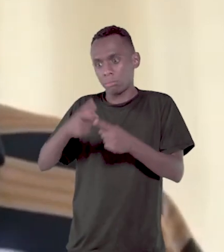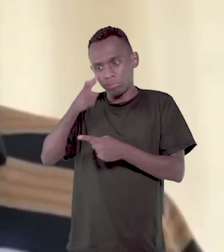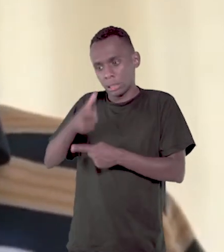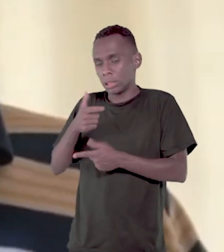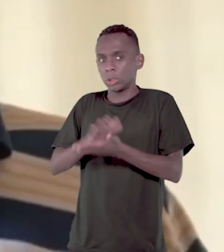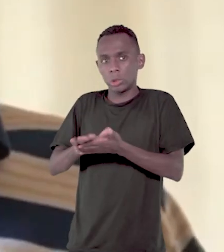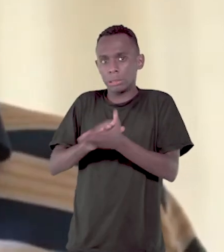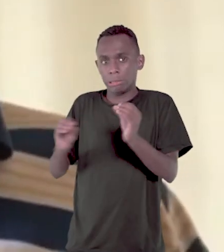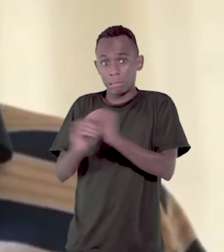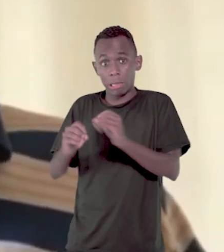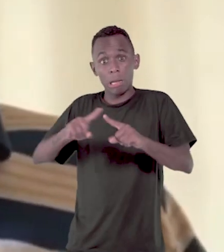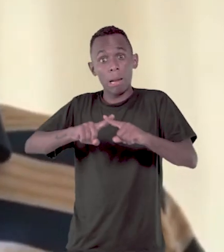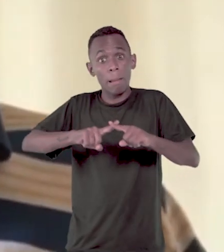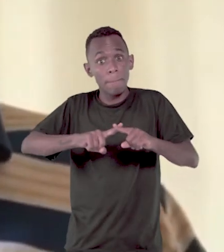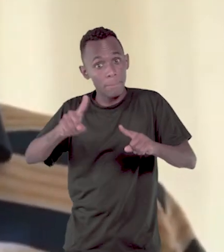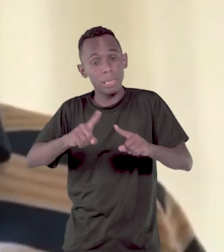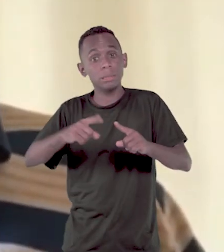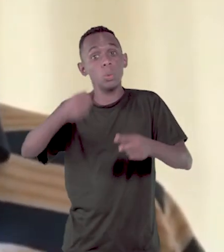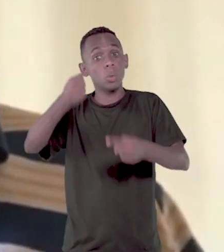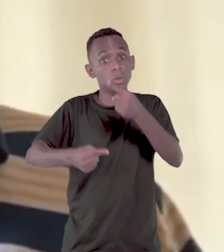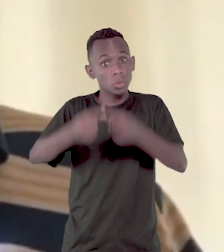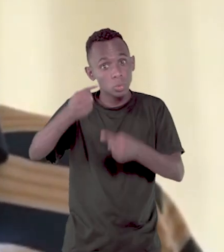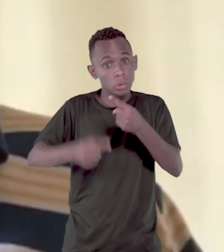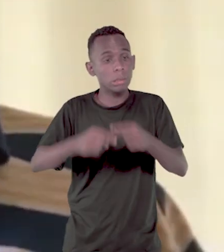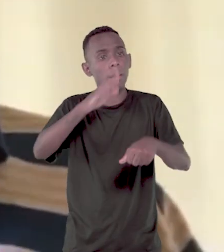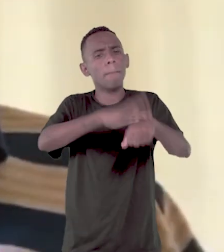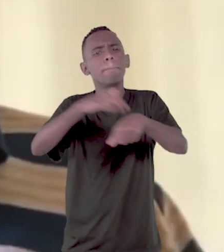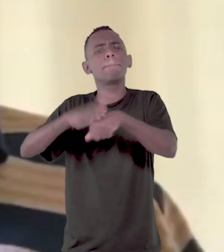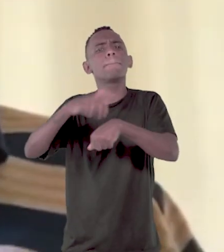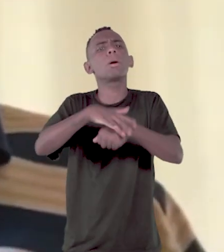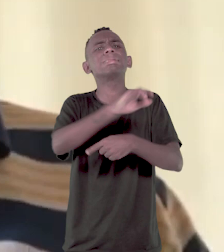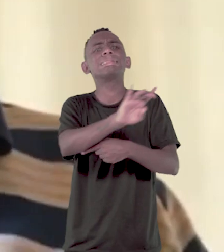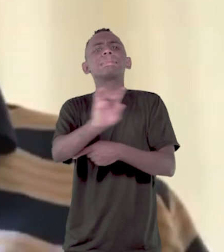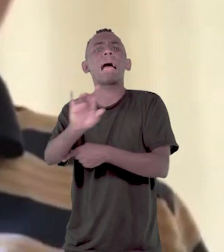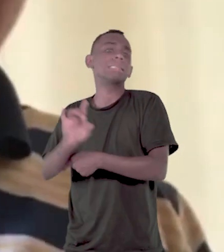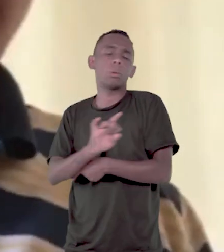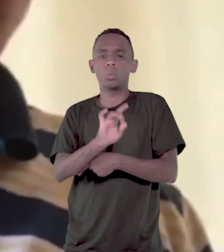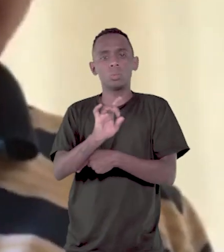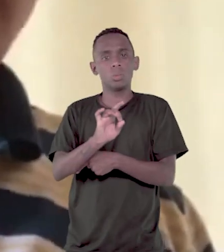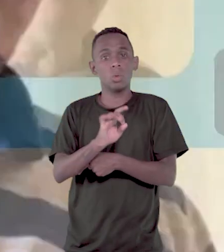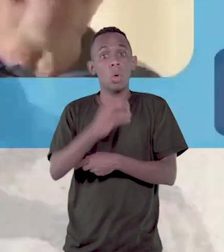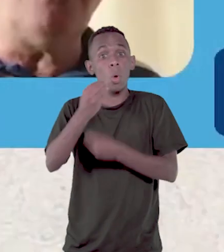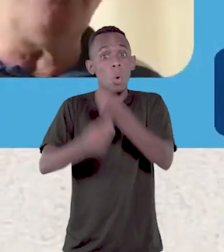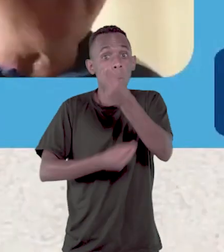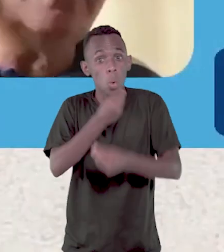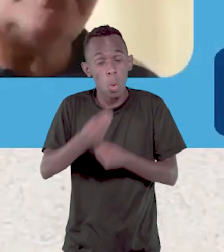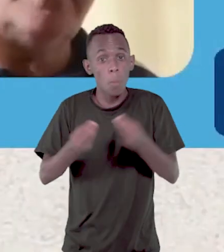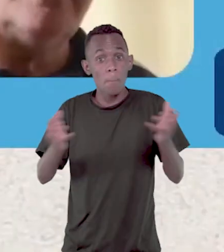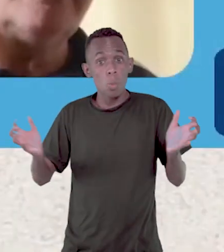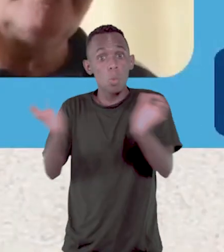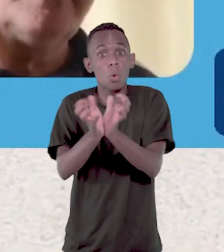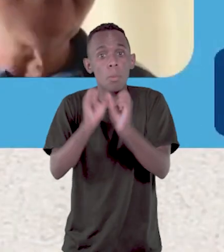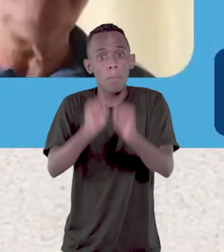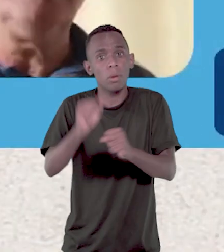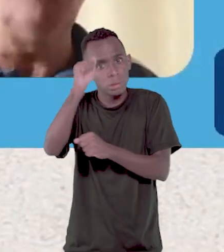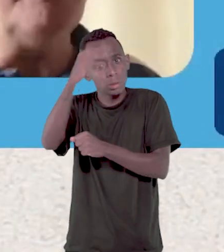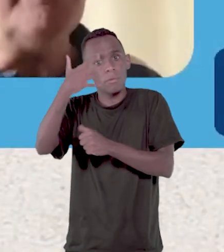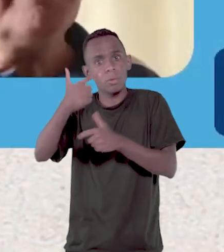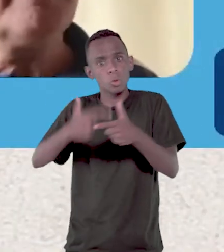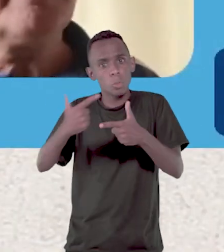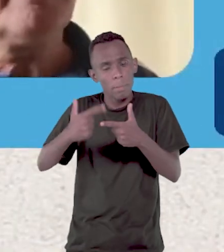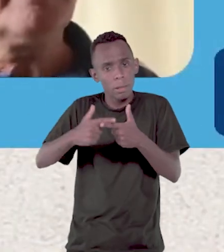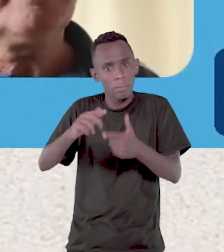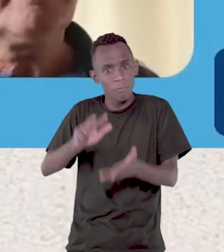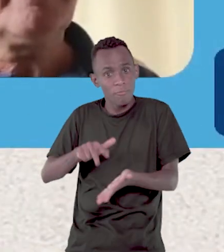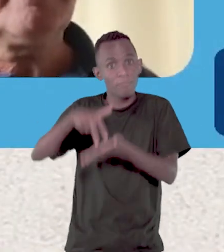me interessa, mas é uma discussão do ponto de vista individual, quer dizer, como que os indivíduos que formam coletividade... Né?